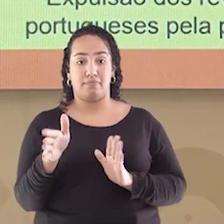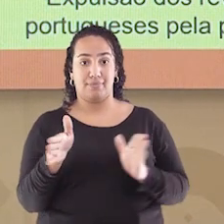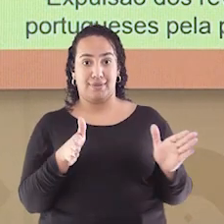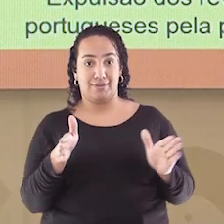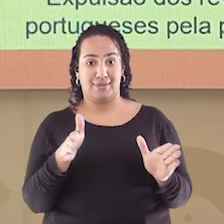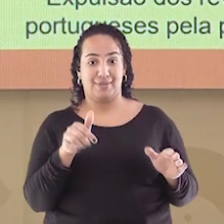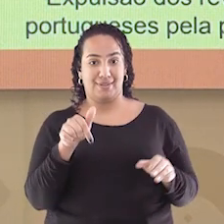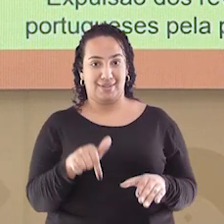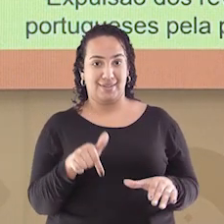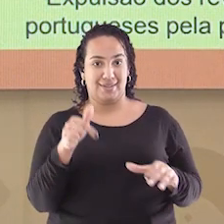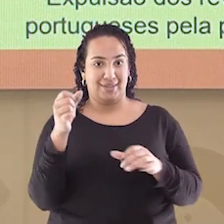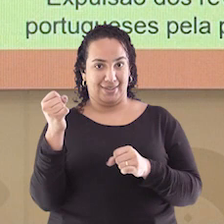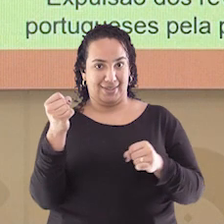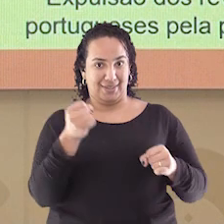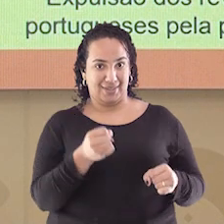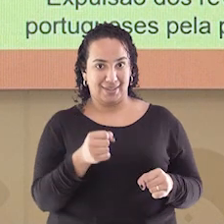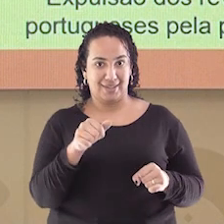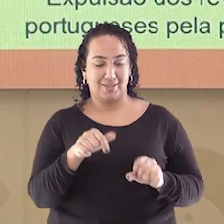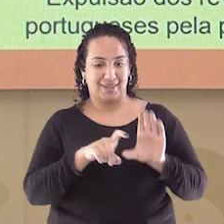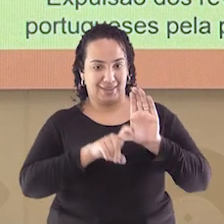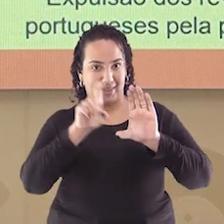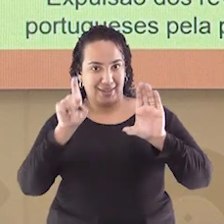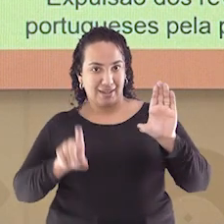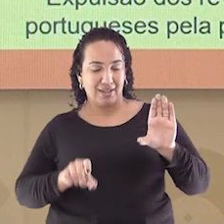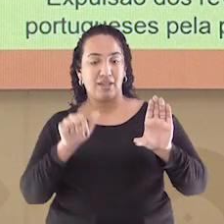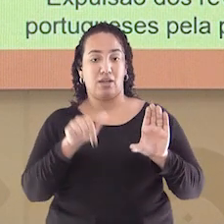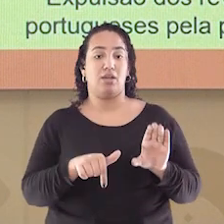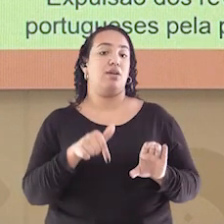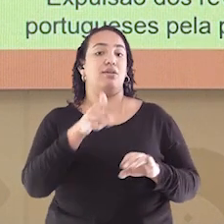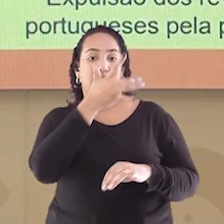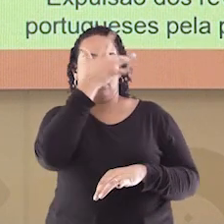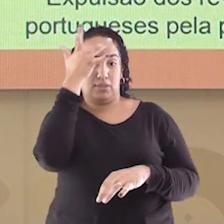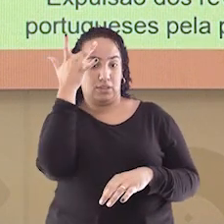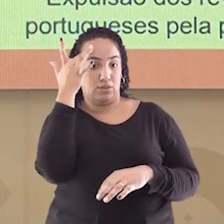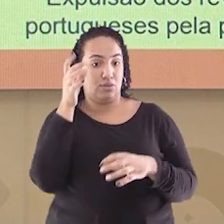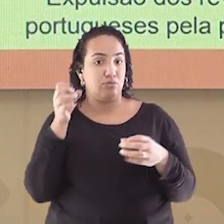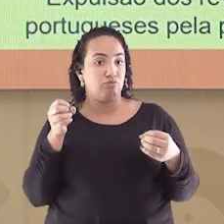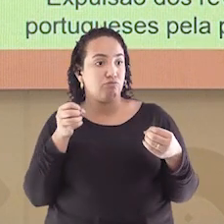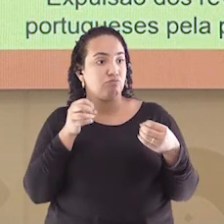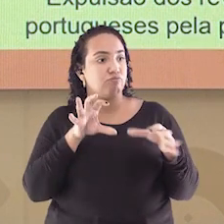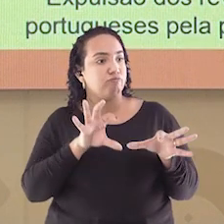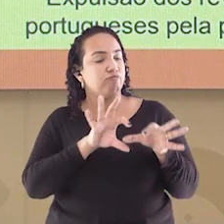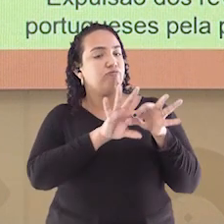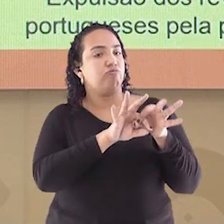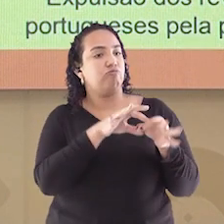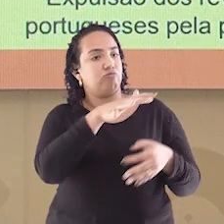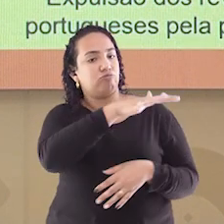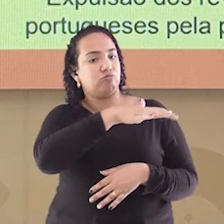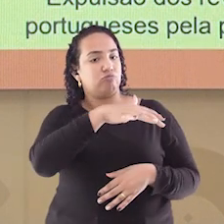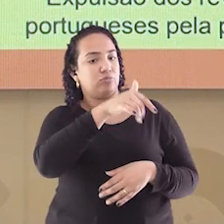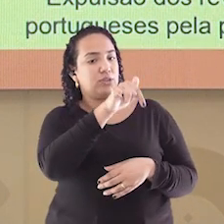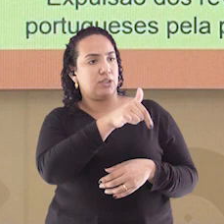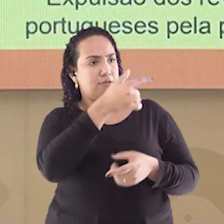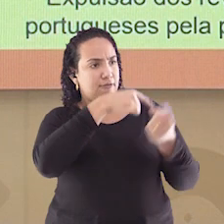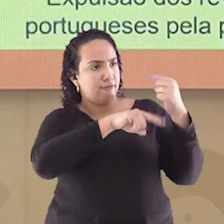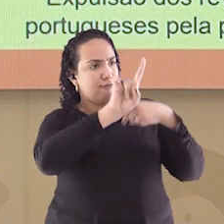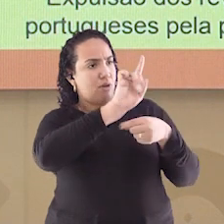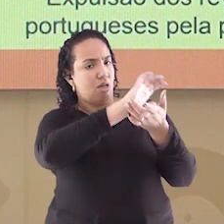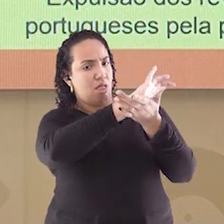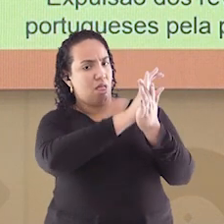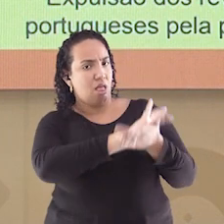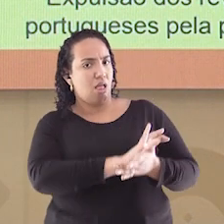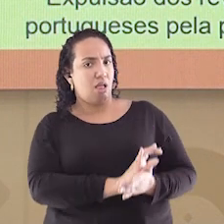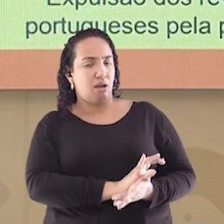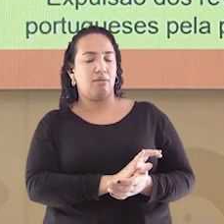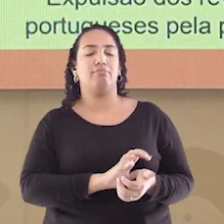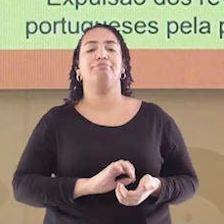da independência, a população se uniu junto da elite para expulsar esses revoltosos e assumir o poder